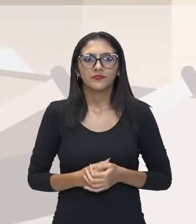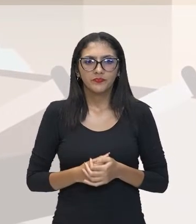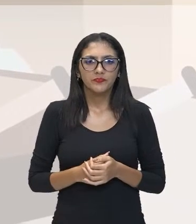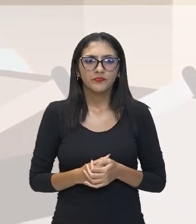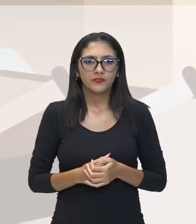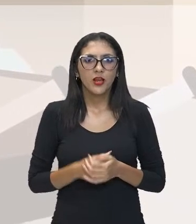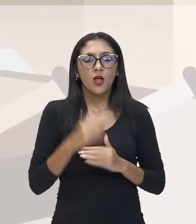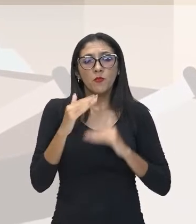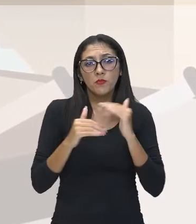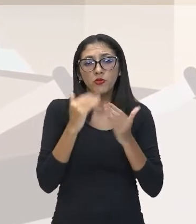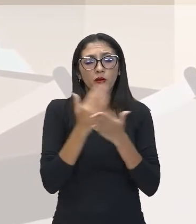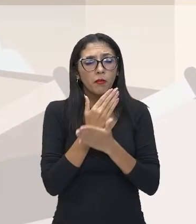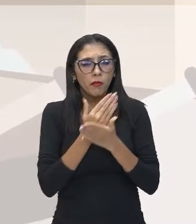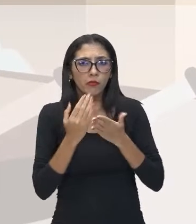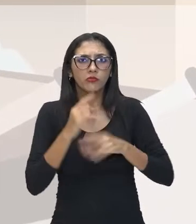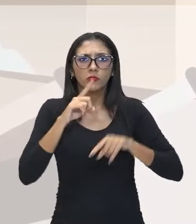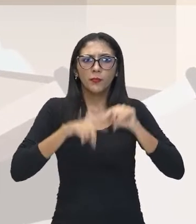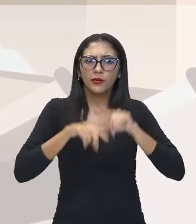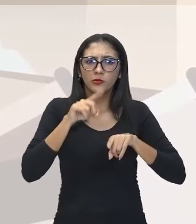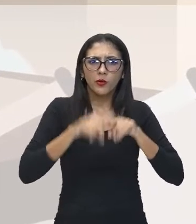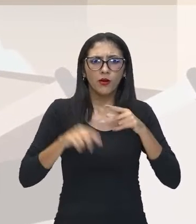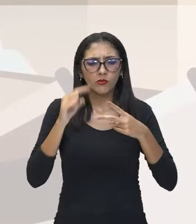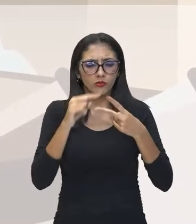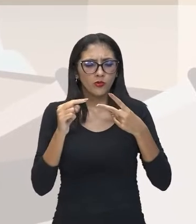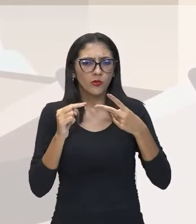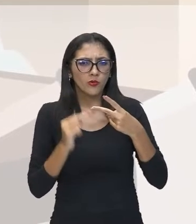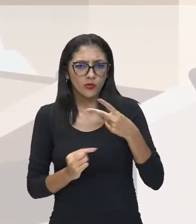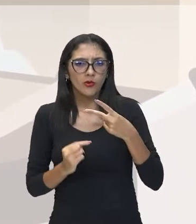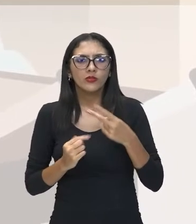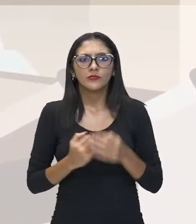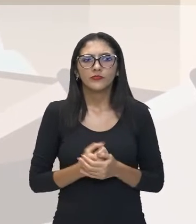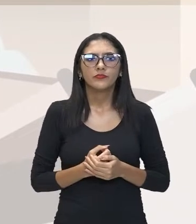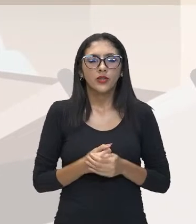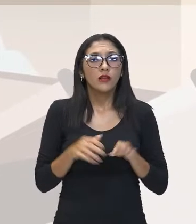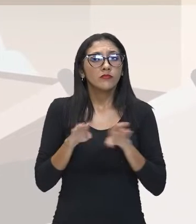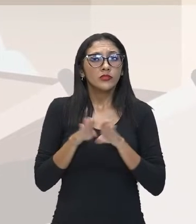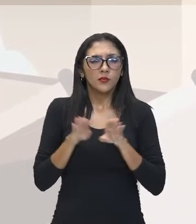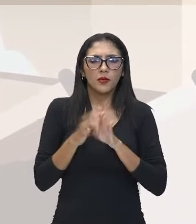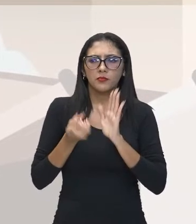como astrolábio e higroscópico e produzi